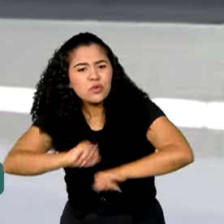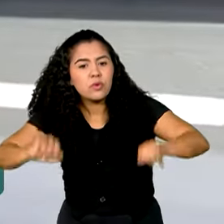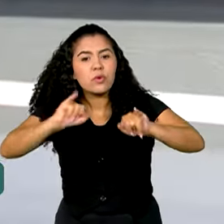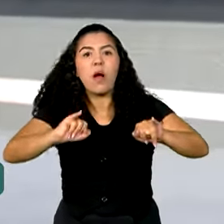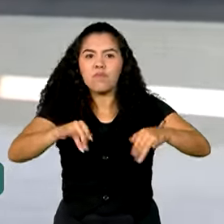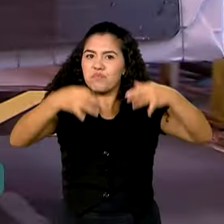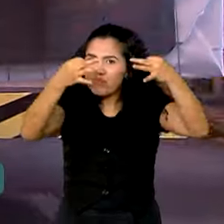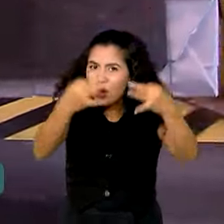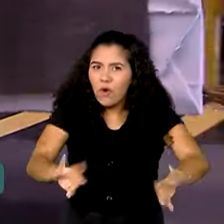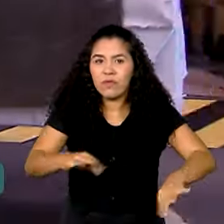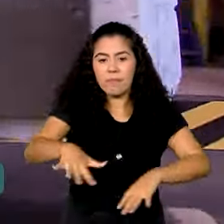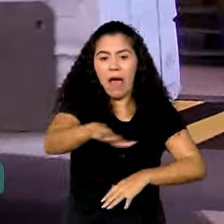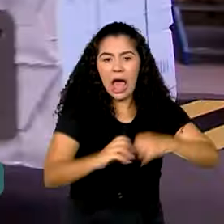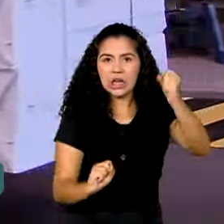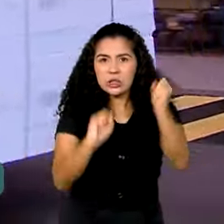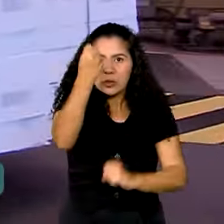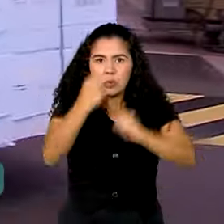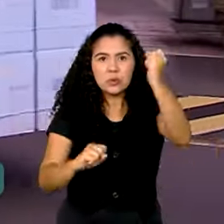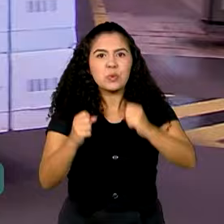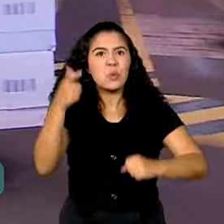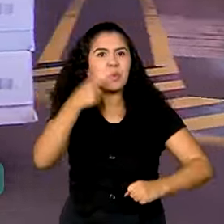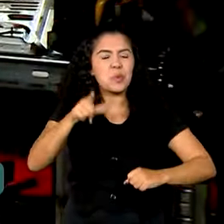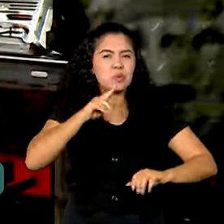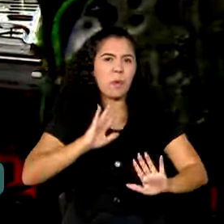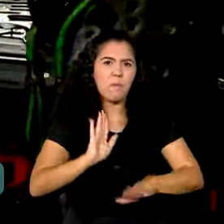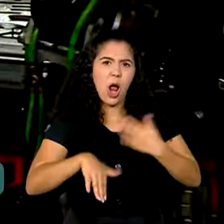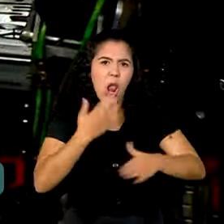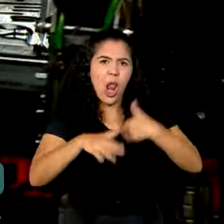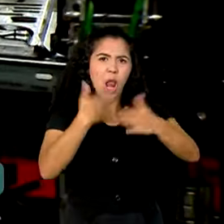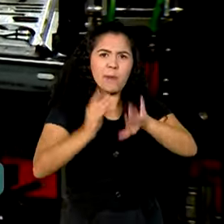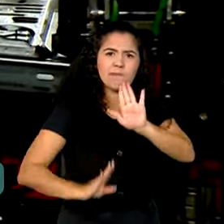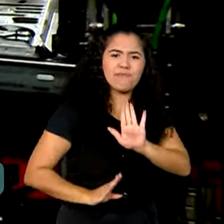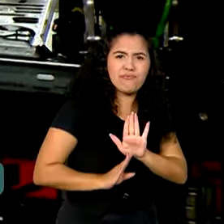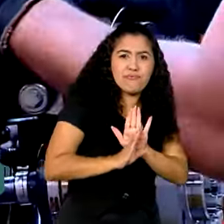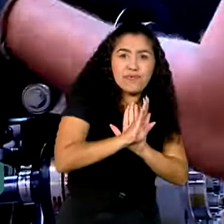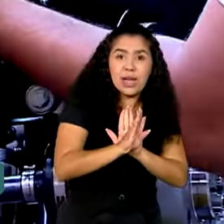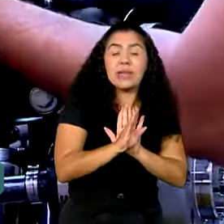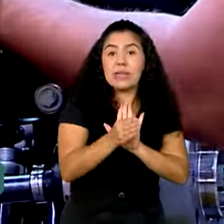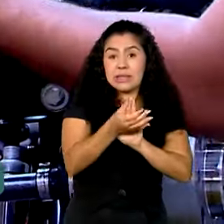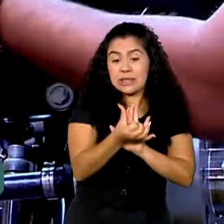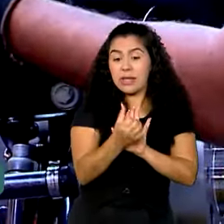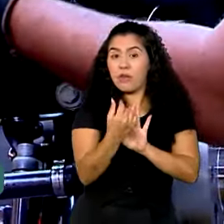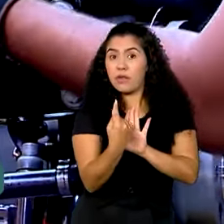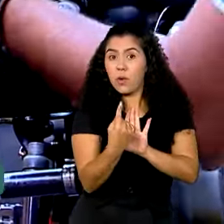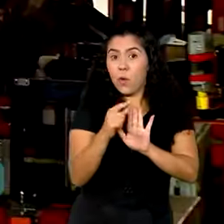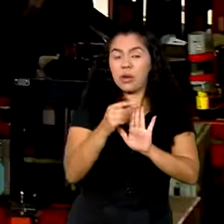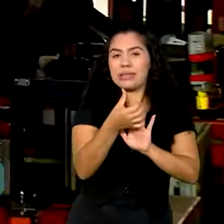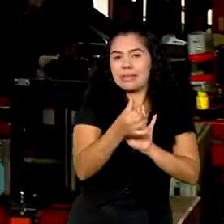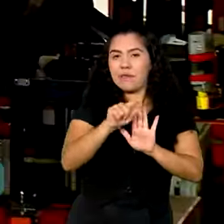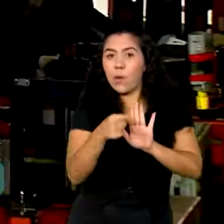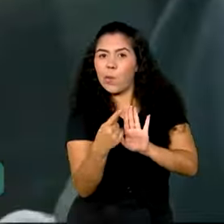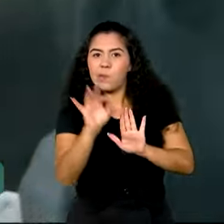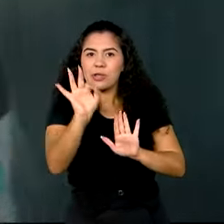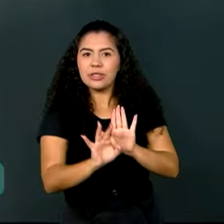da indústria nacional. Em julho passado, a produção nacional cresceu 6,1% na